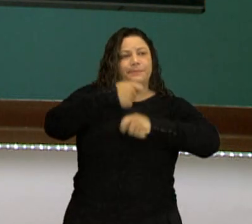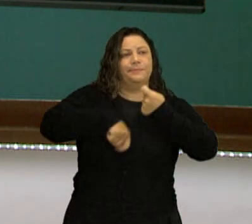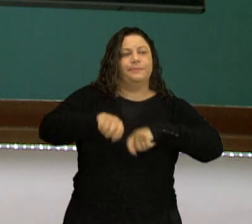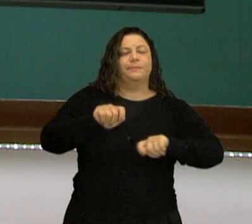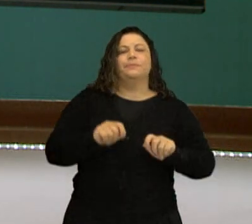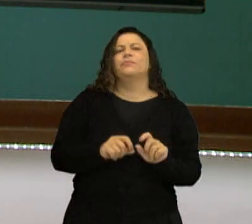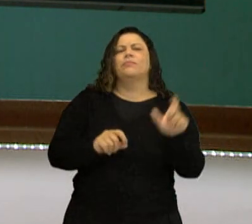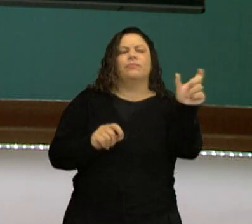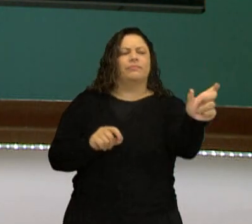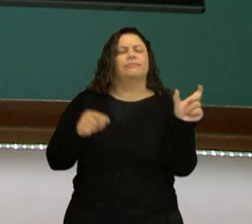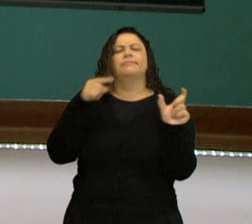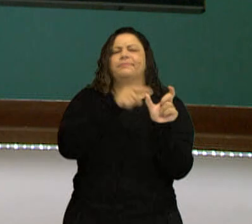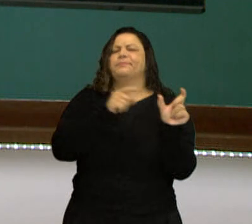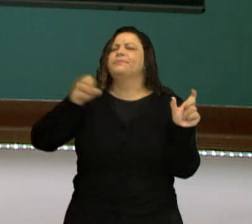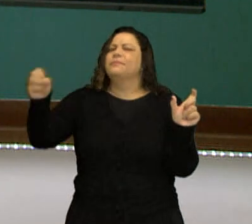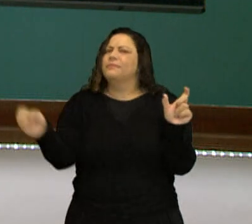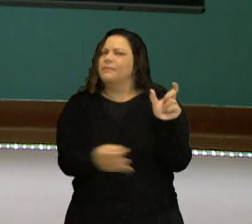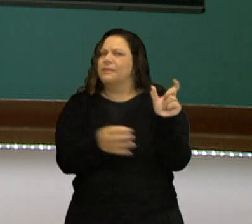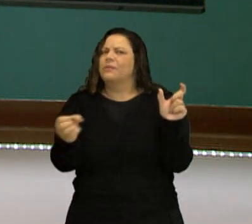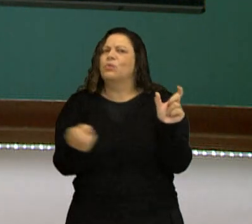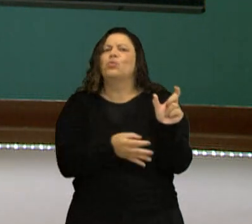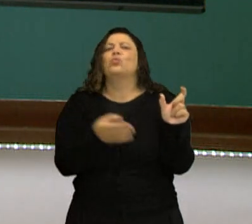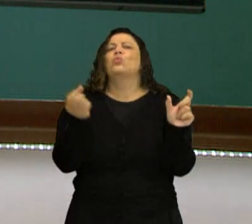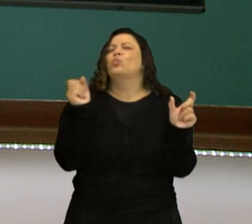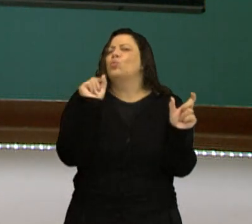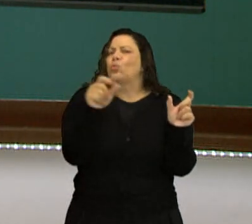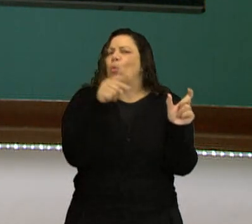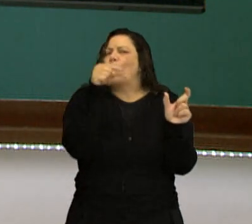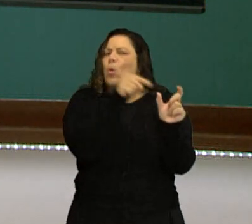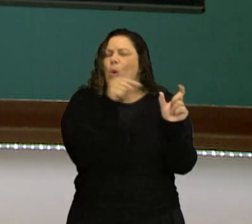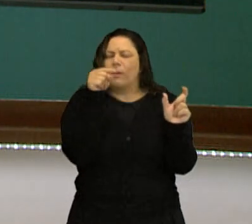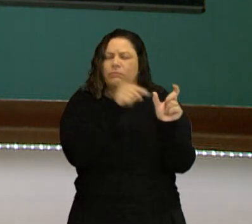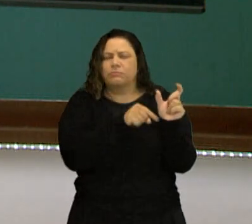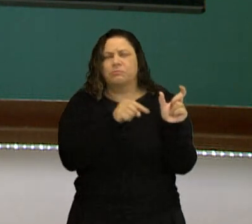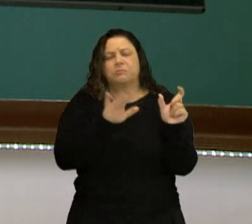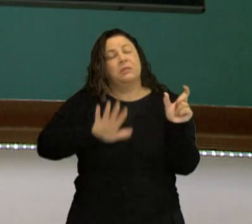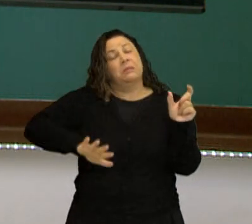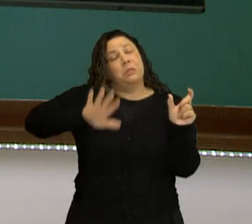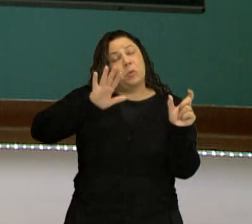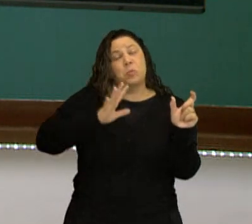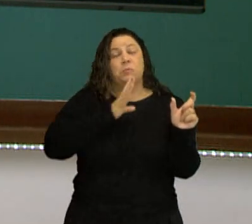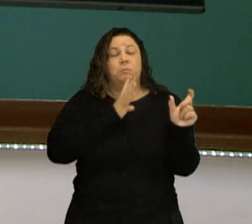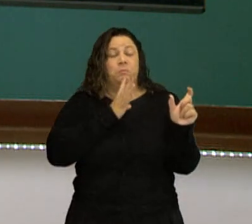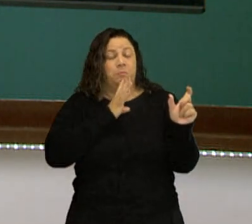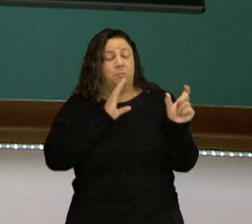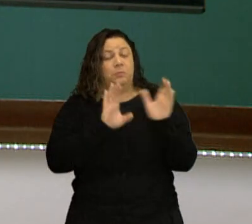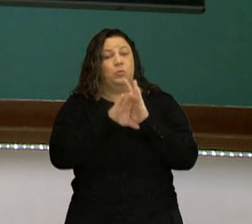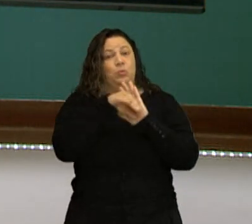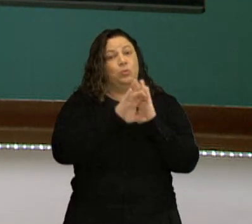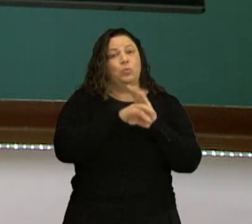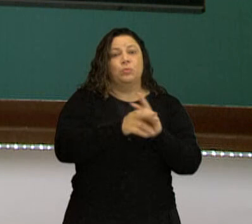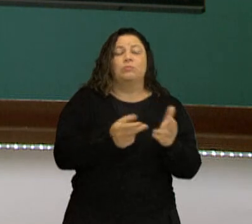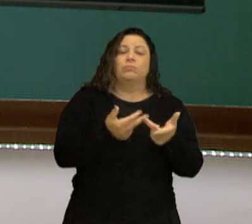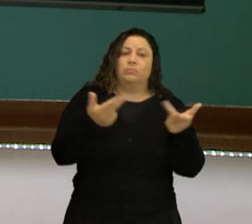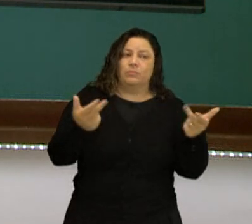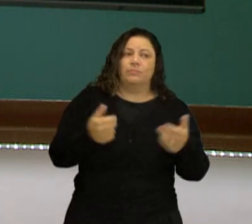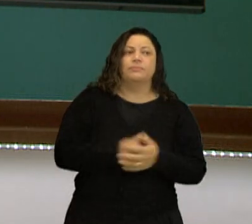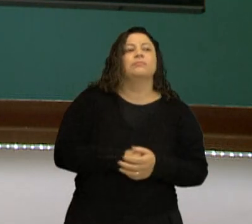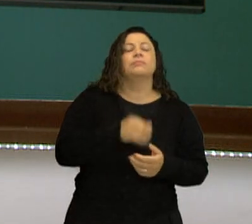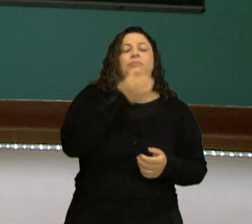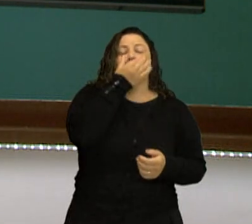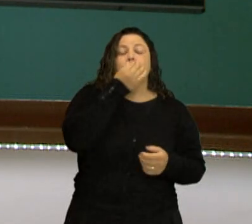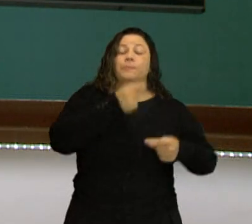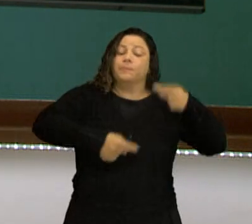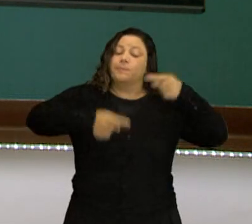palavra, né, nova aí que talvez vocês possam ter visto, talvez não, um conceito diferente. Eu convido vocês para a gente discutir esse